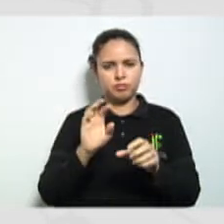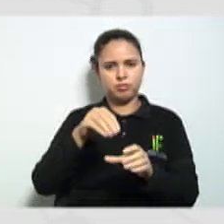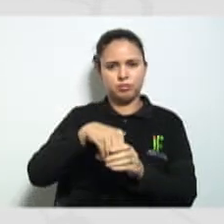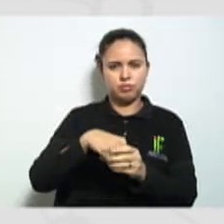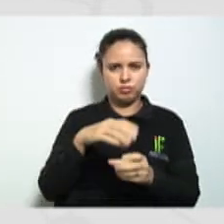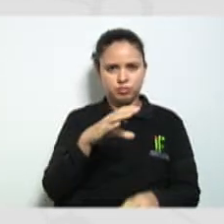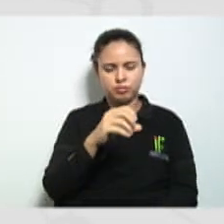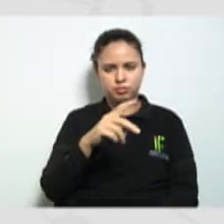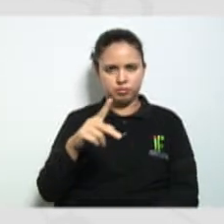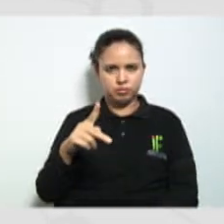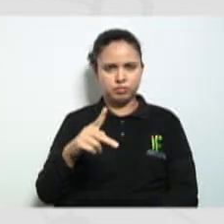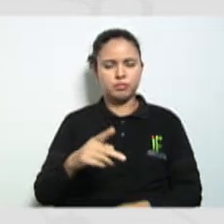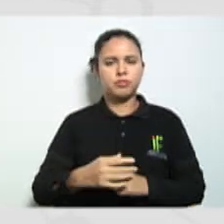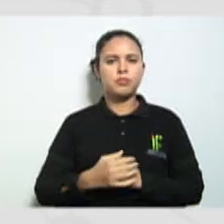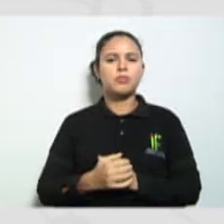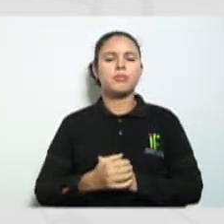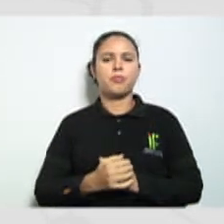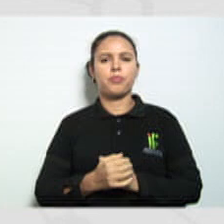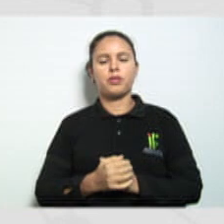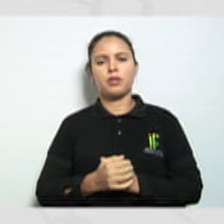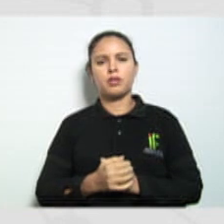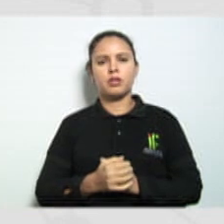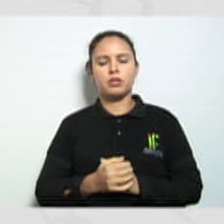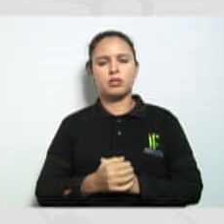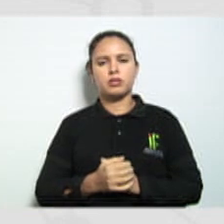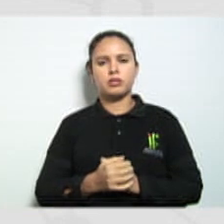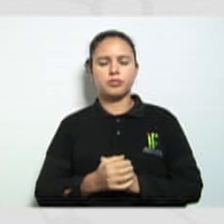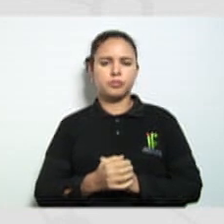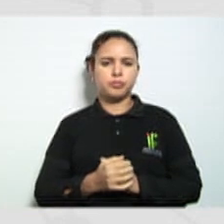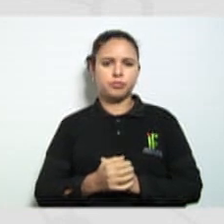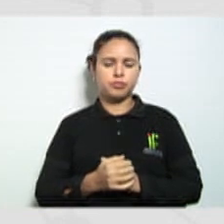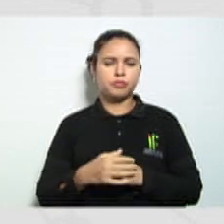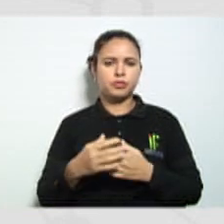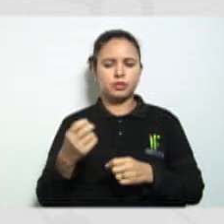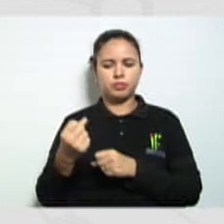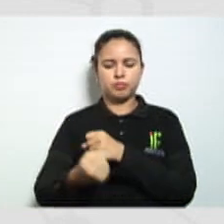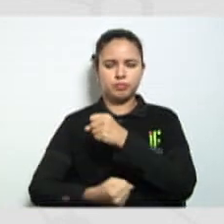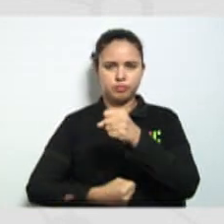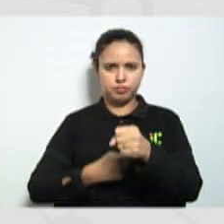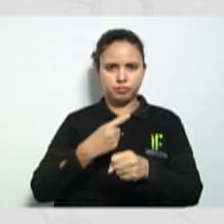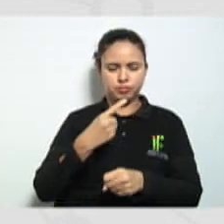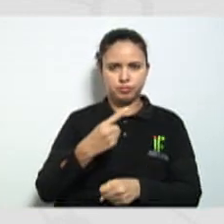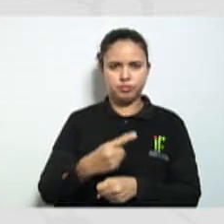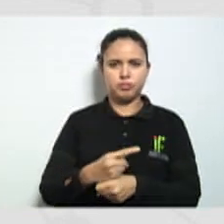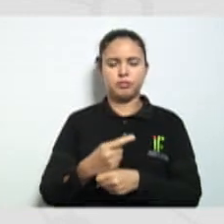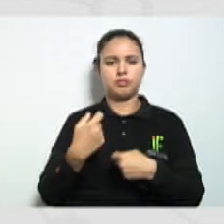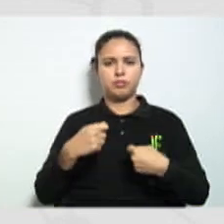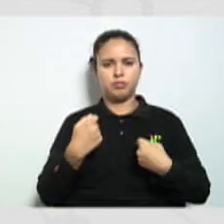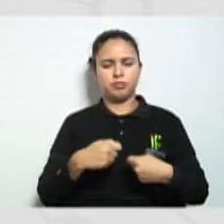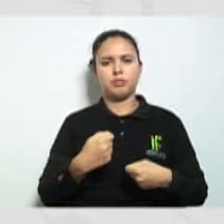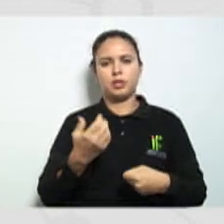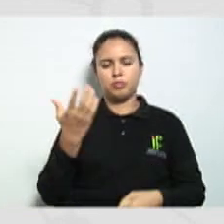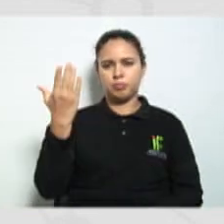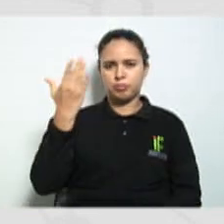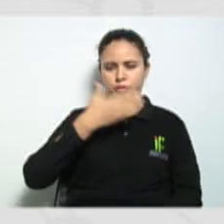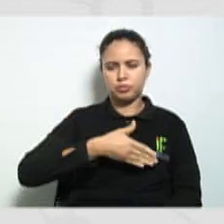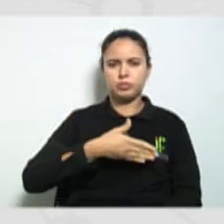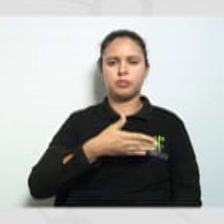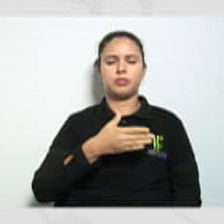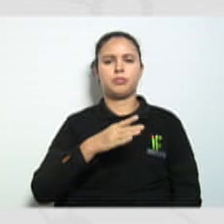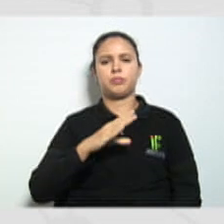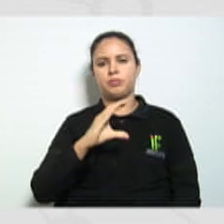for feita a prestação de contas, né, anualmente, o responsável, né, o